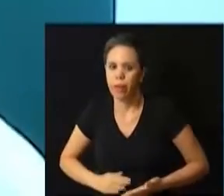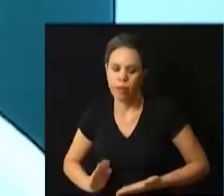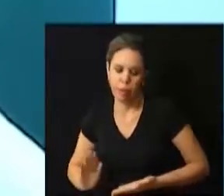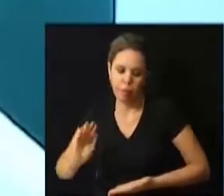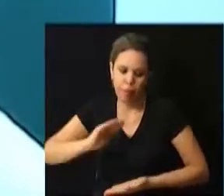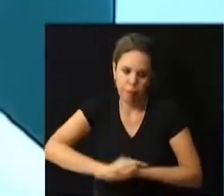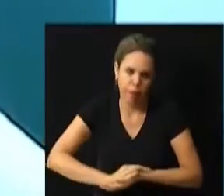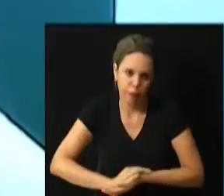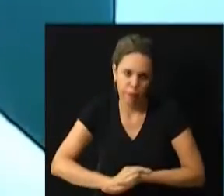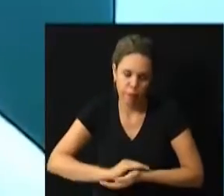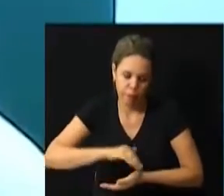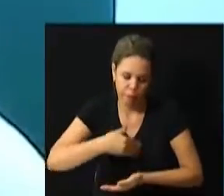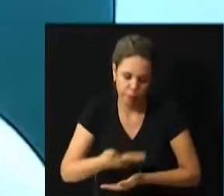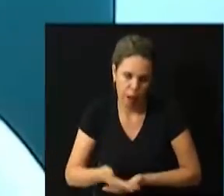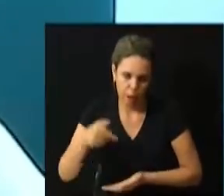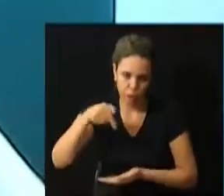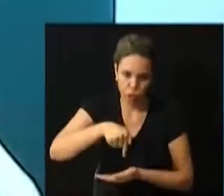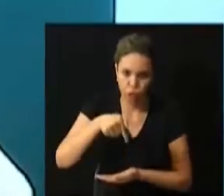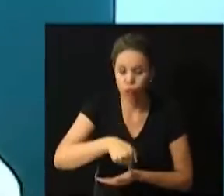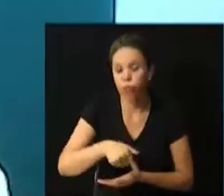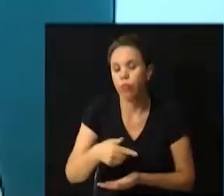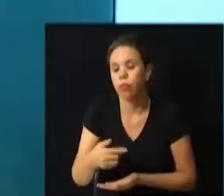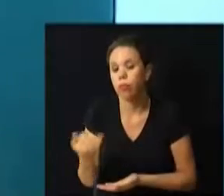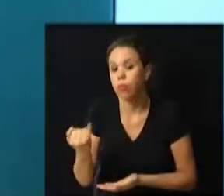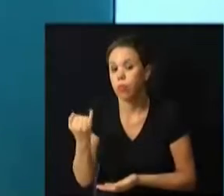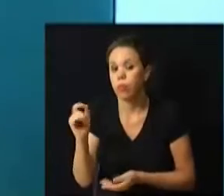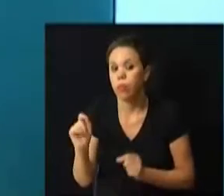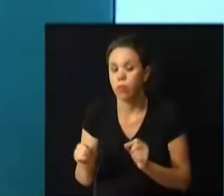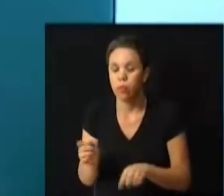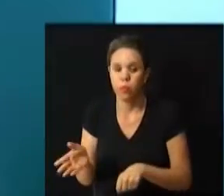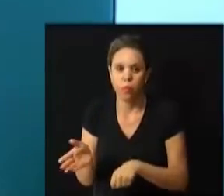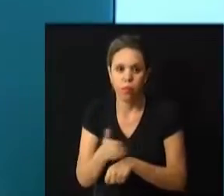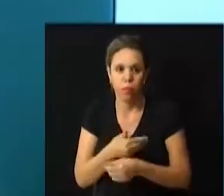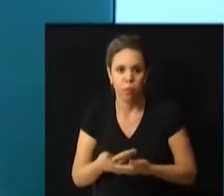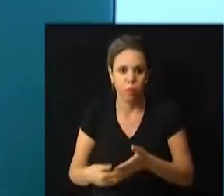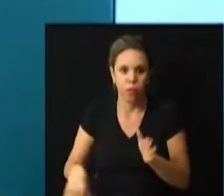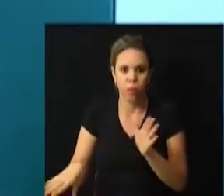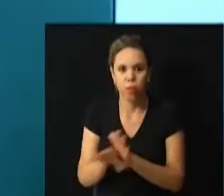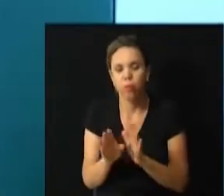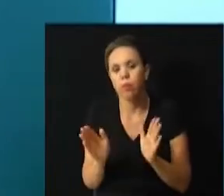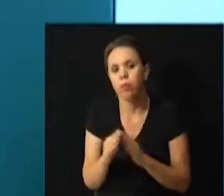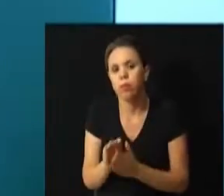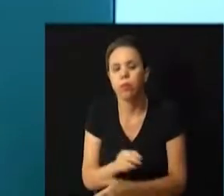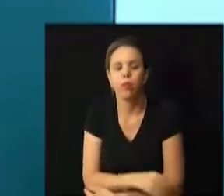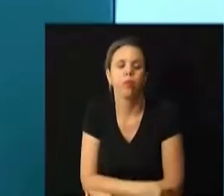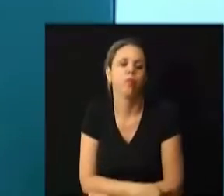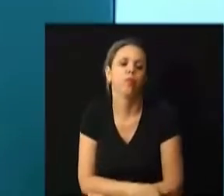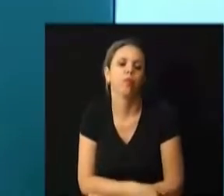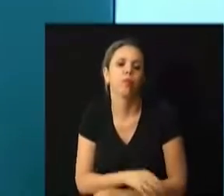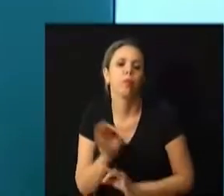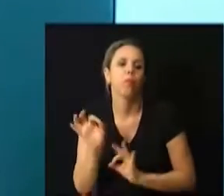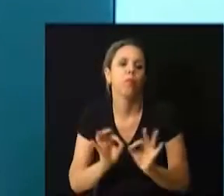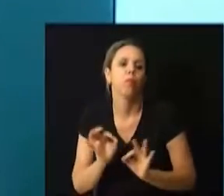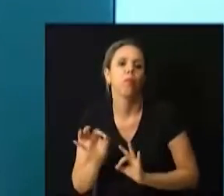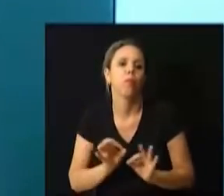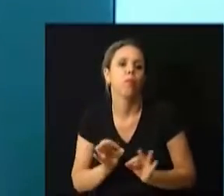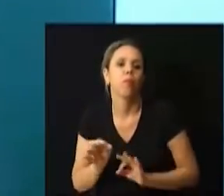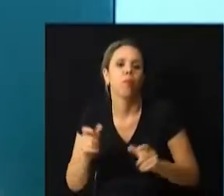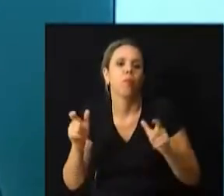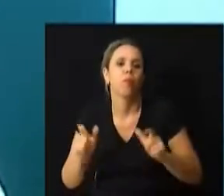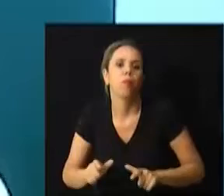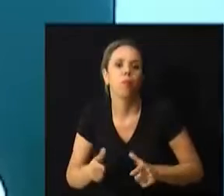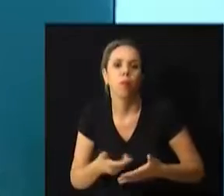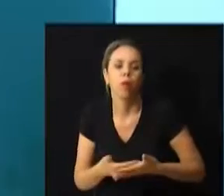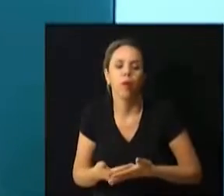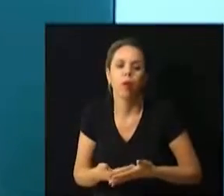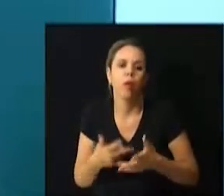para baixo, tá? E o mais importante, antes do neném chegar em casa, né, é você